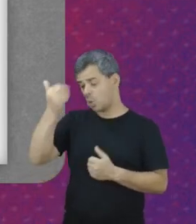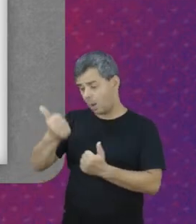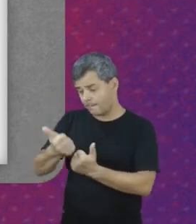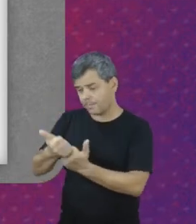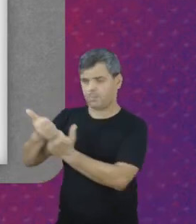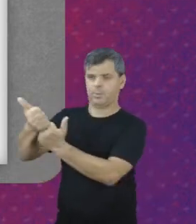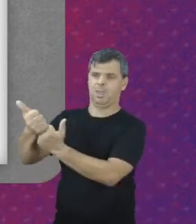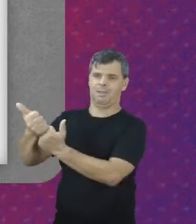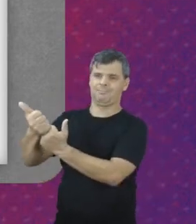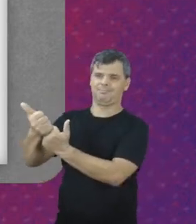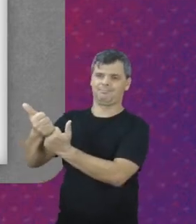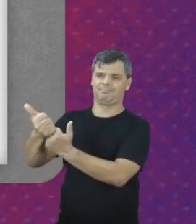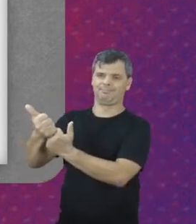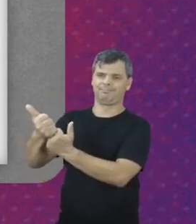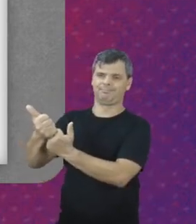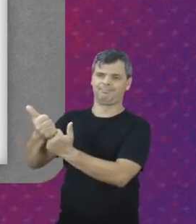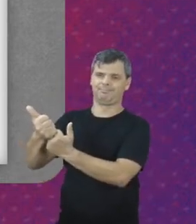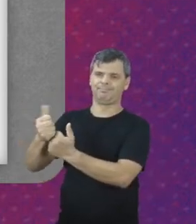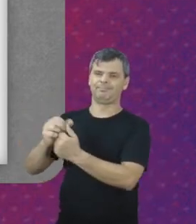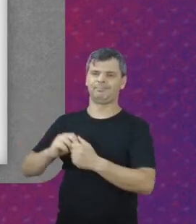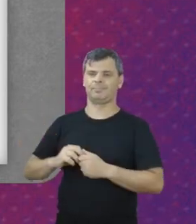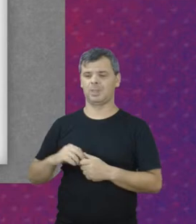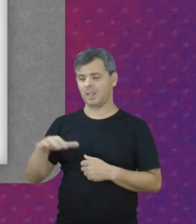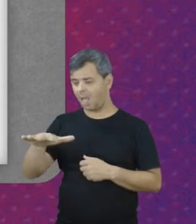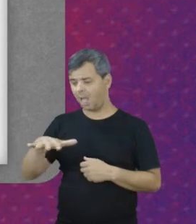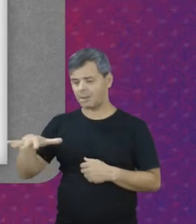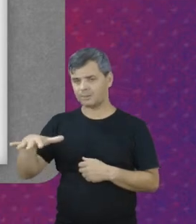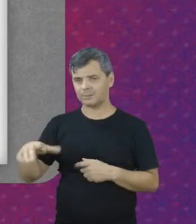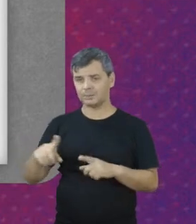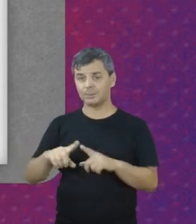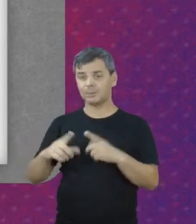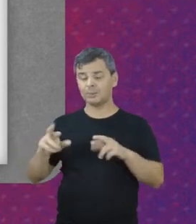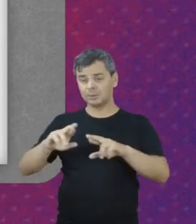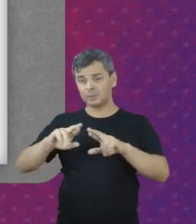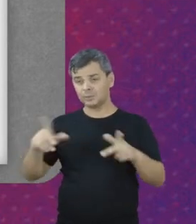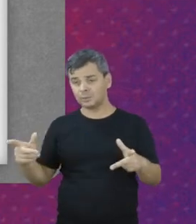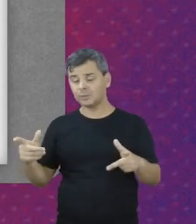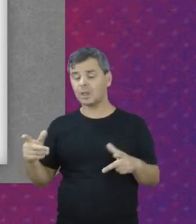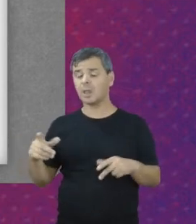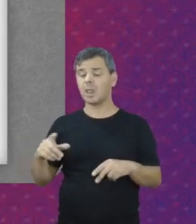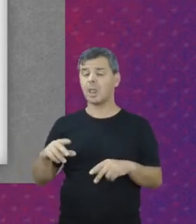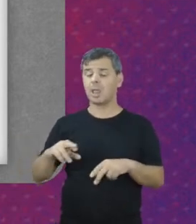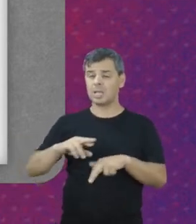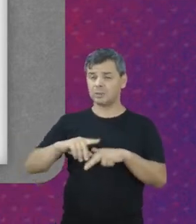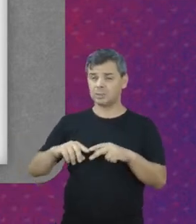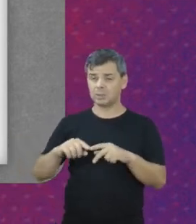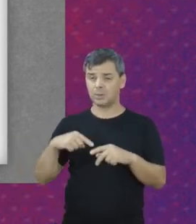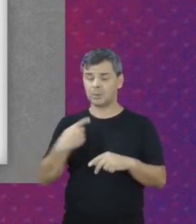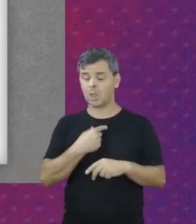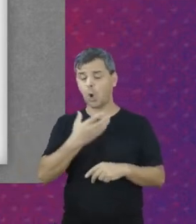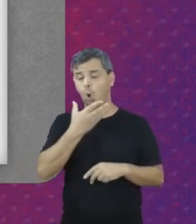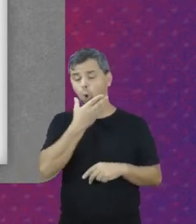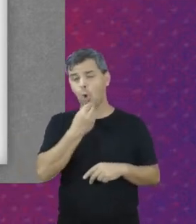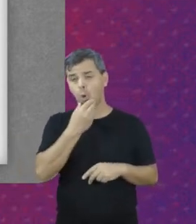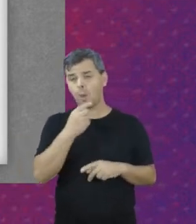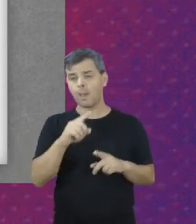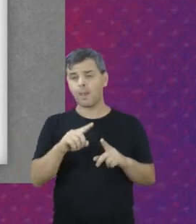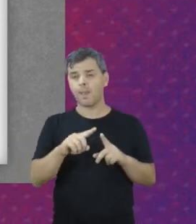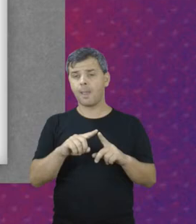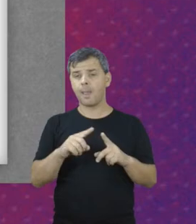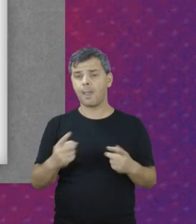para te colocar naquele espaço de diferenciação de gênero, porque aos homens é muito